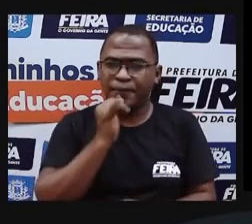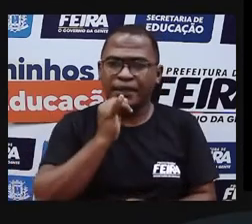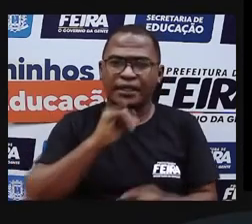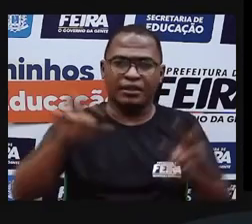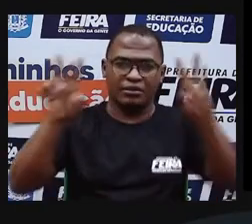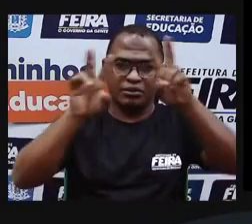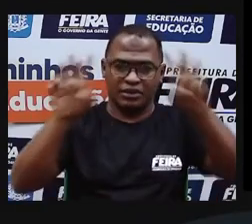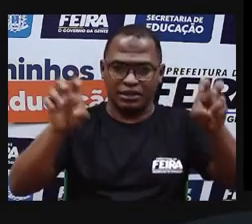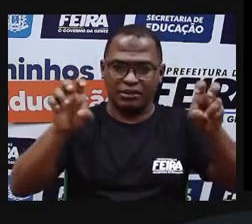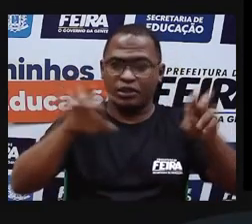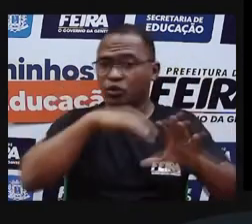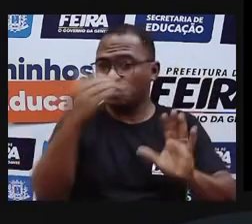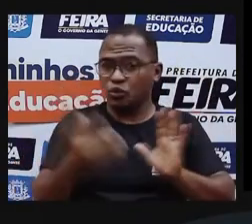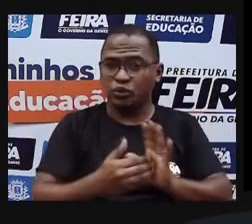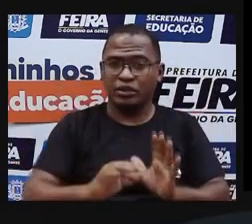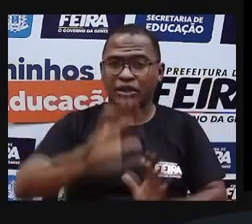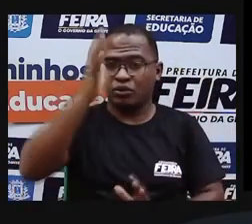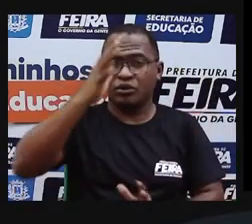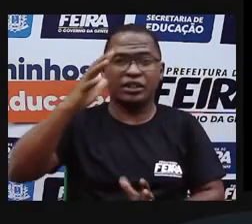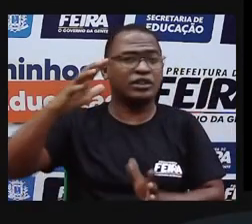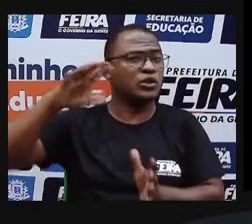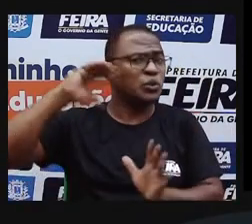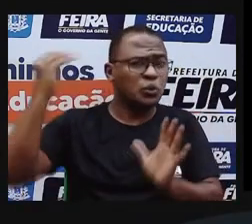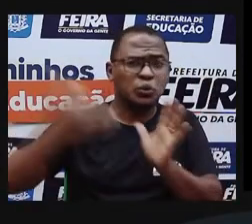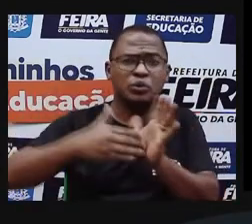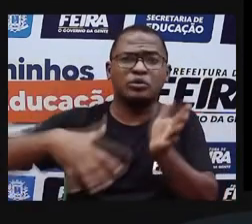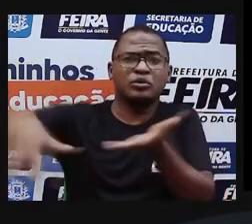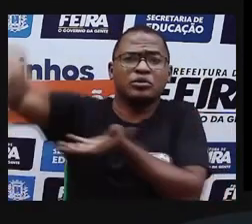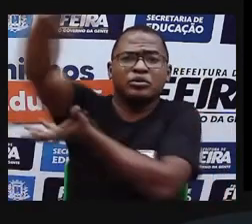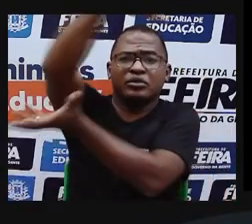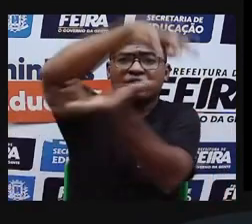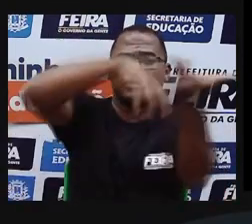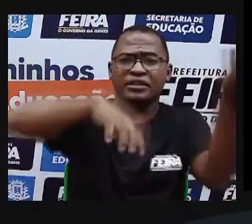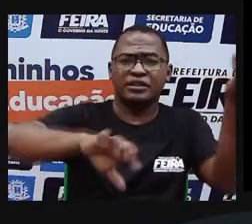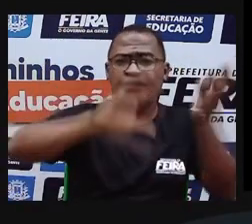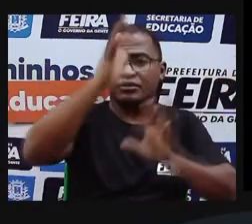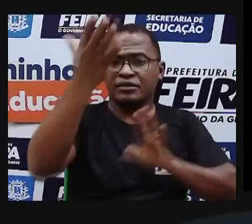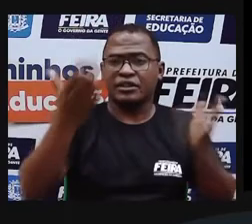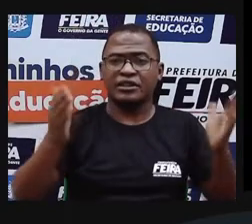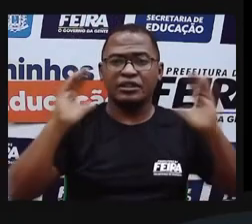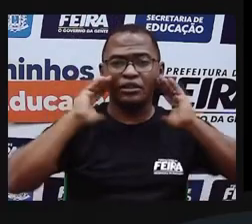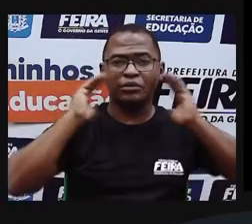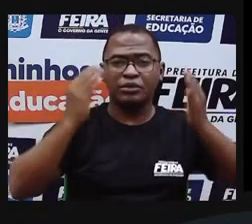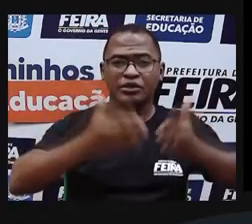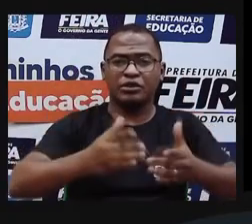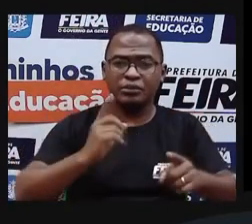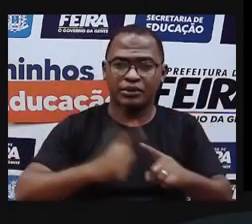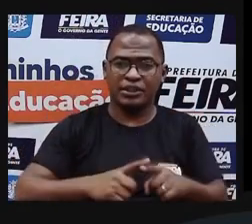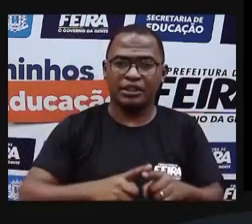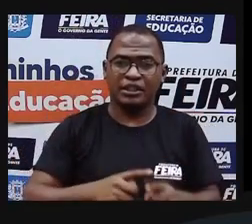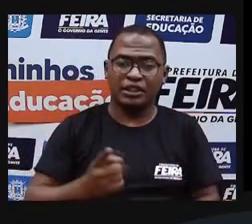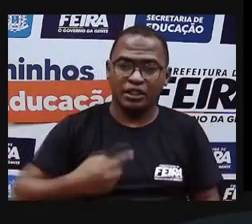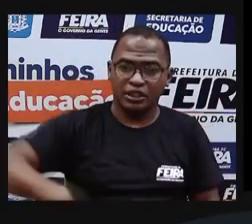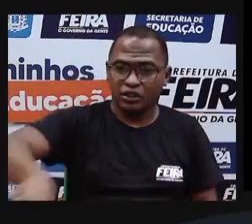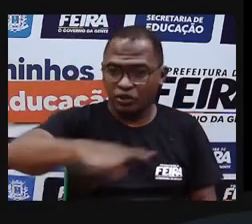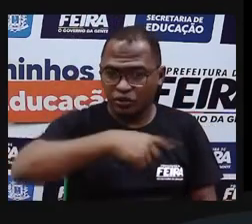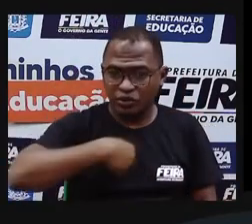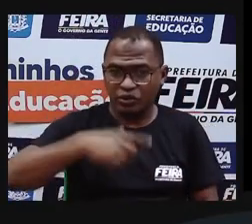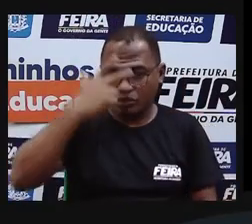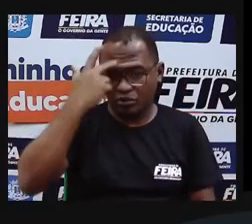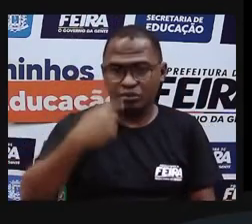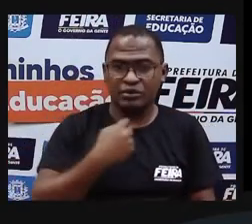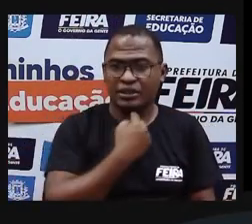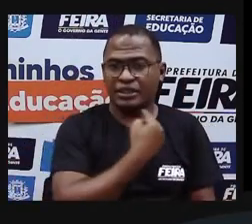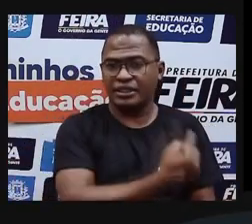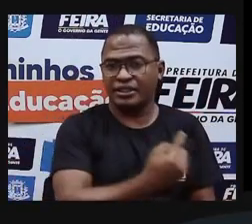universo tem uma razão de ser, um objetivo. Nós, como seres humanos, temos uma só lição